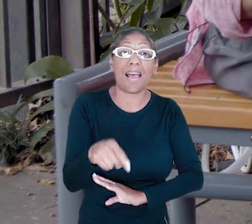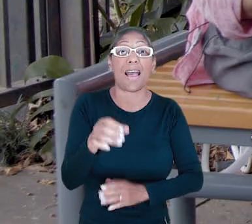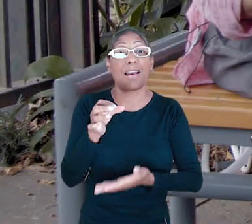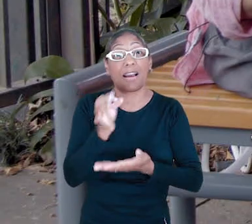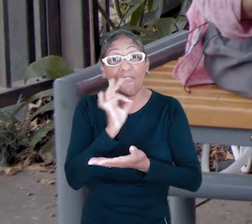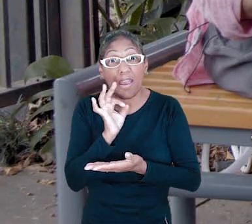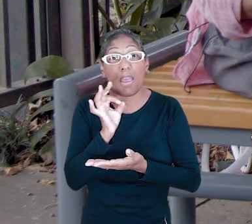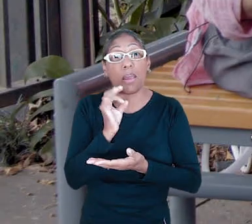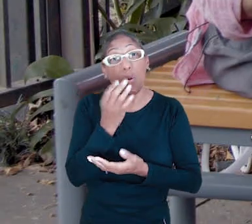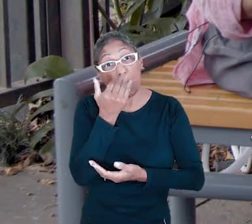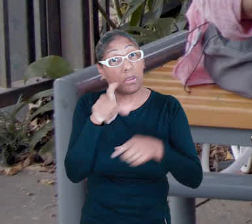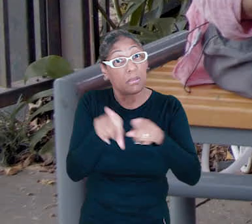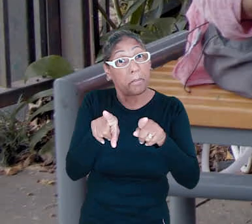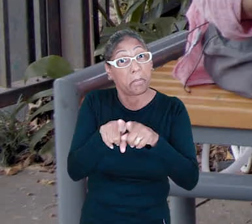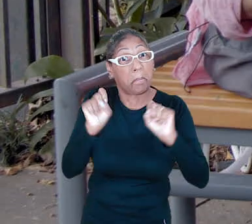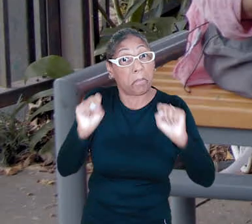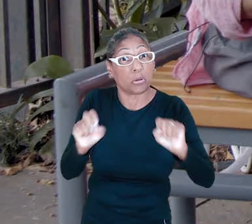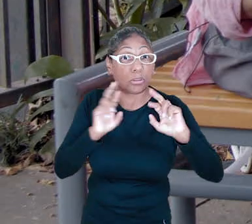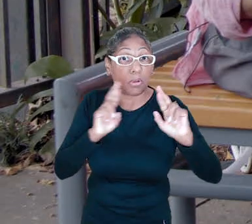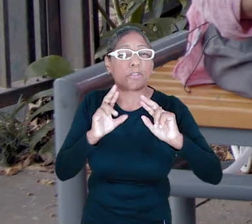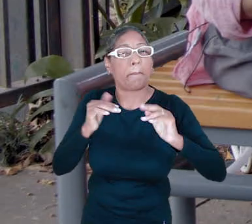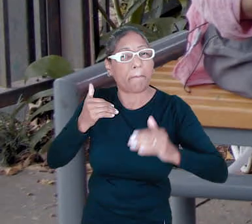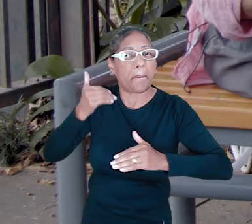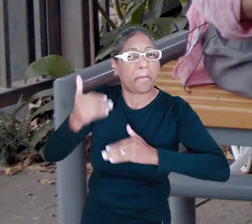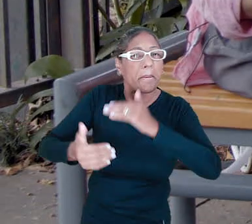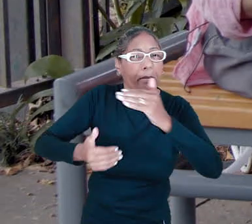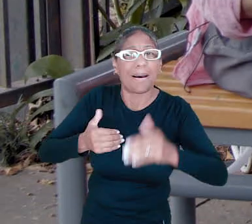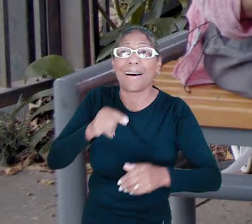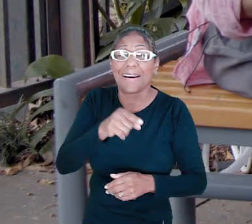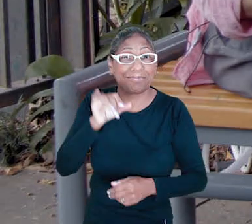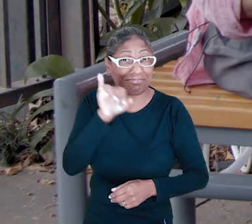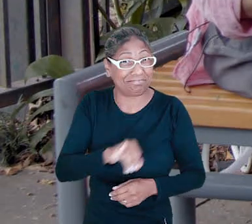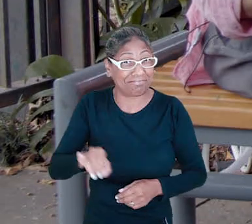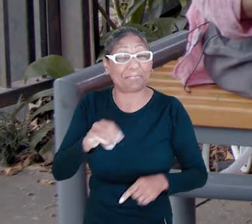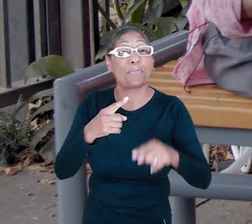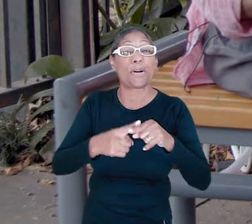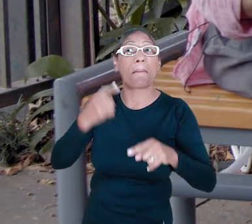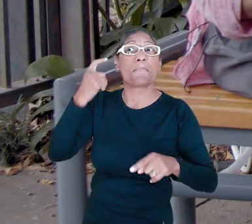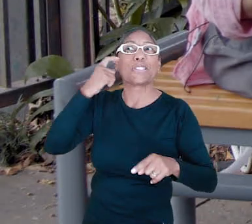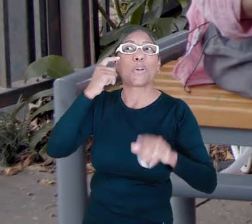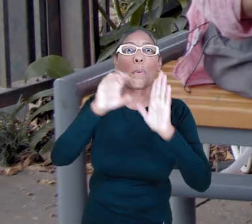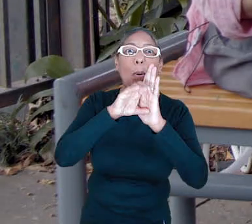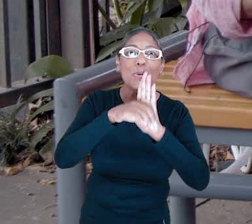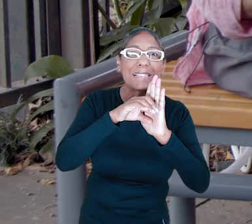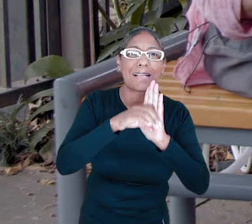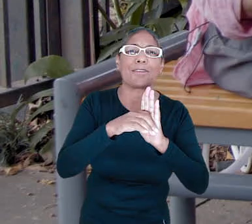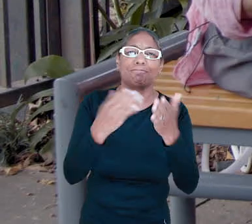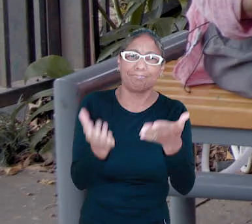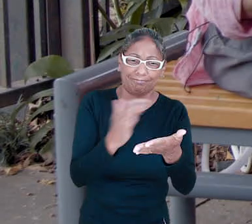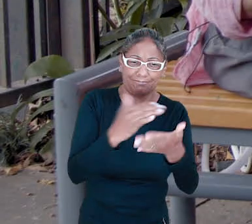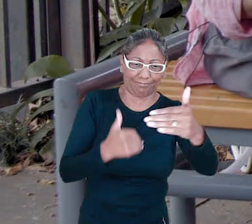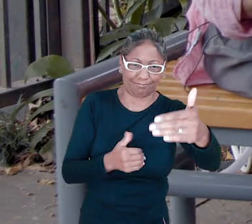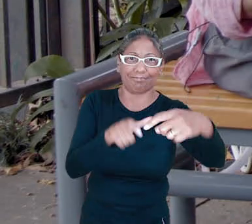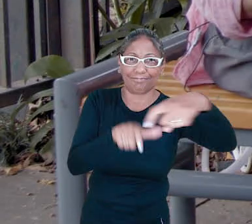que serve comida e passou por um processo muito interessante de reconceituação do cardápio,